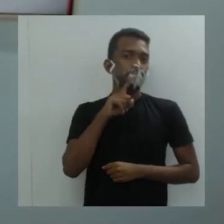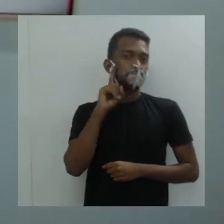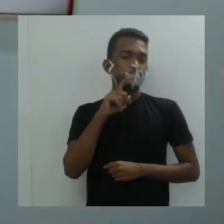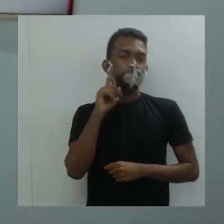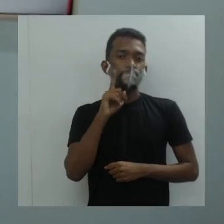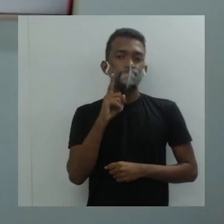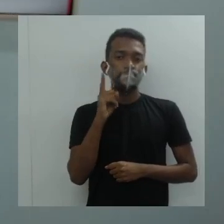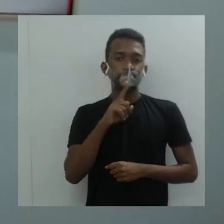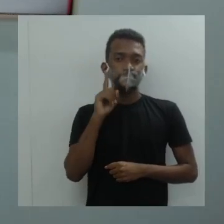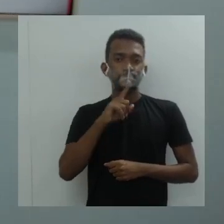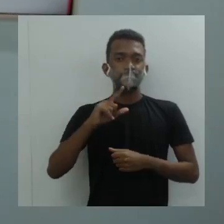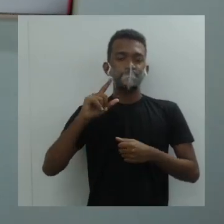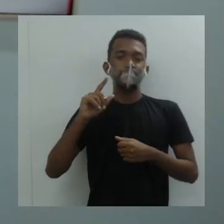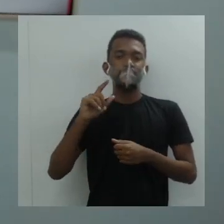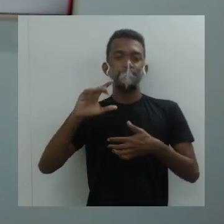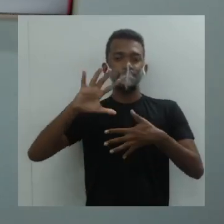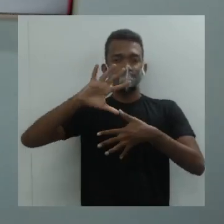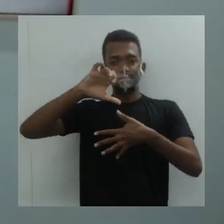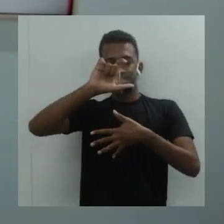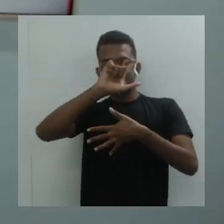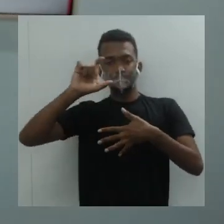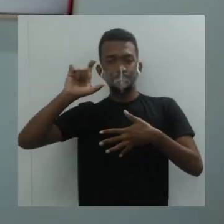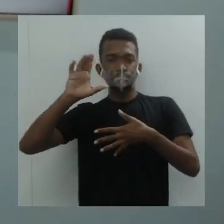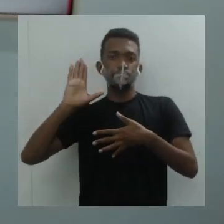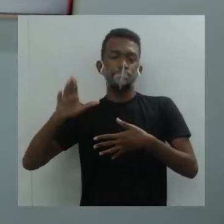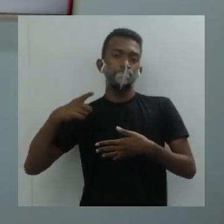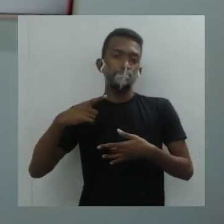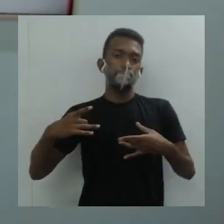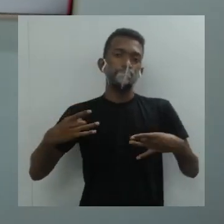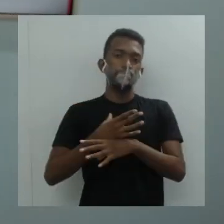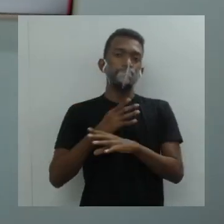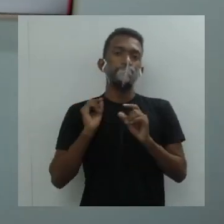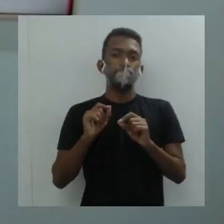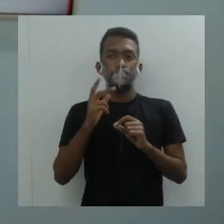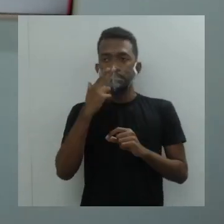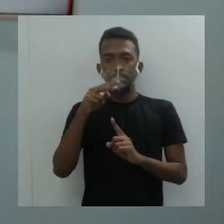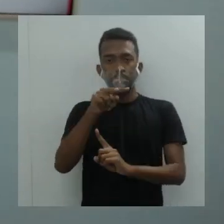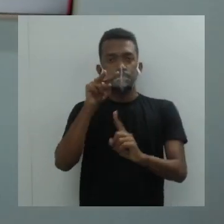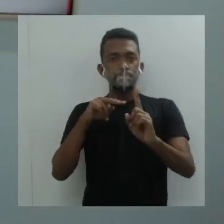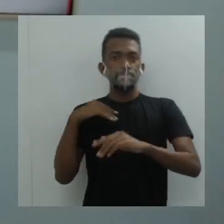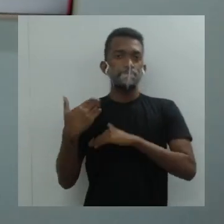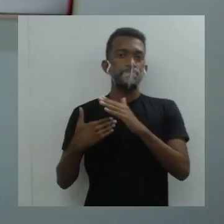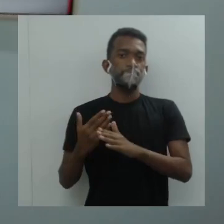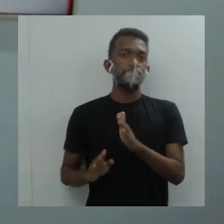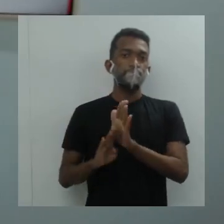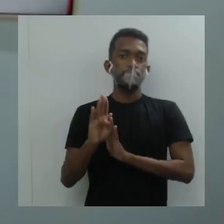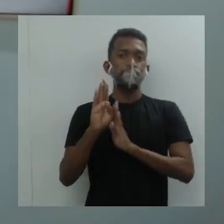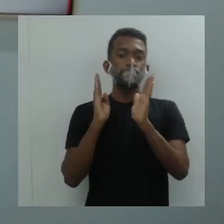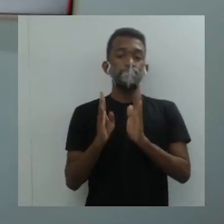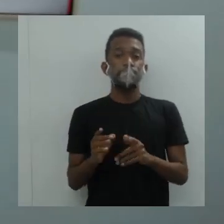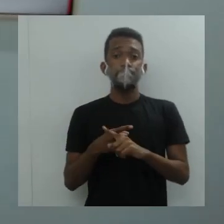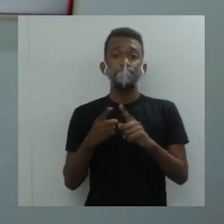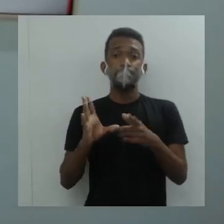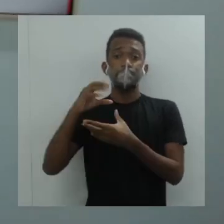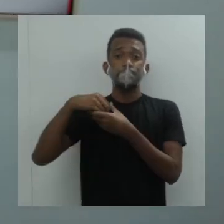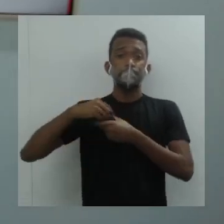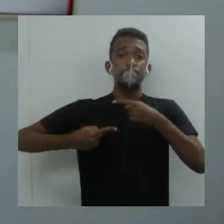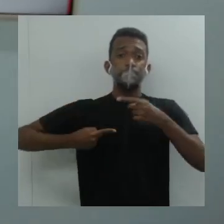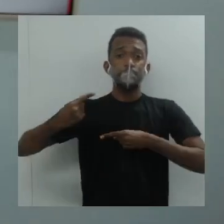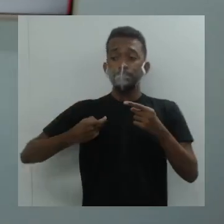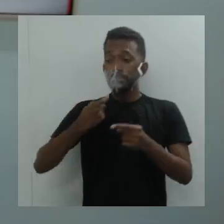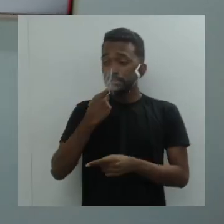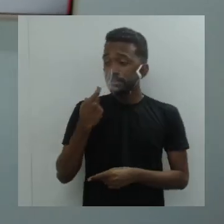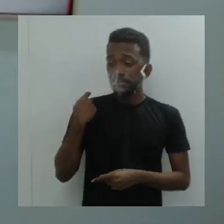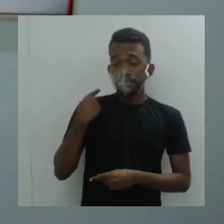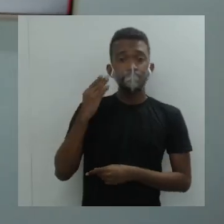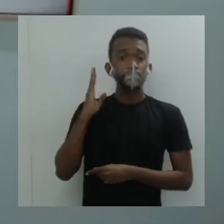são um país altamente desenvolvido, mas que teve uma política